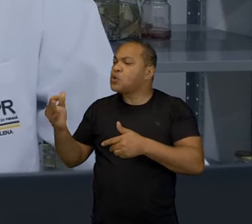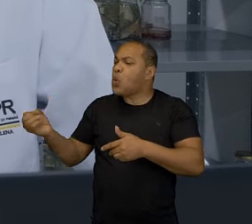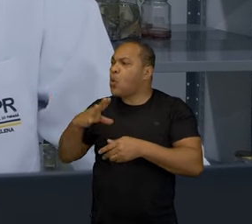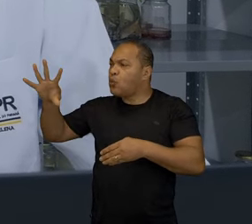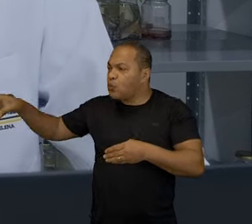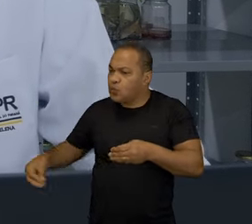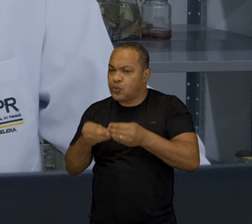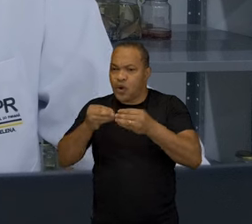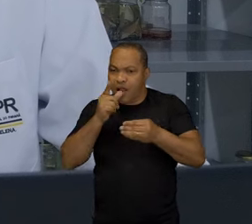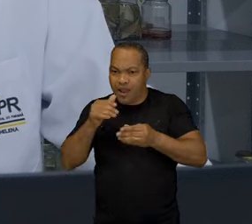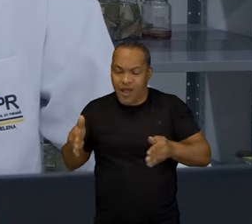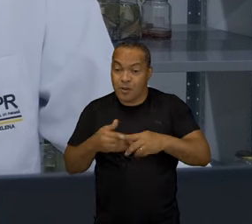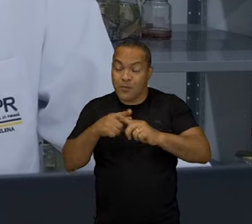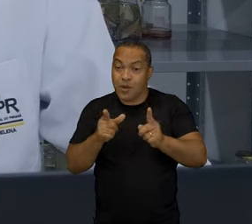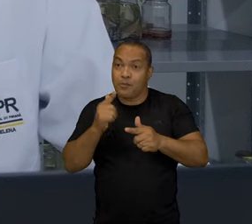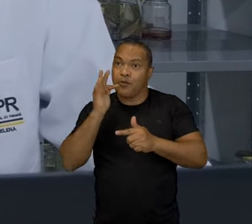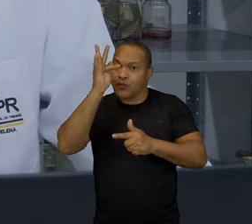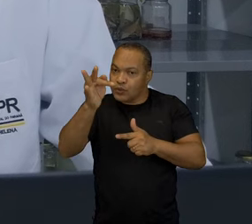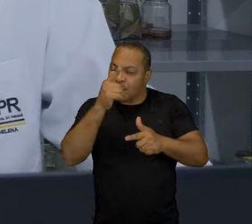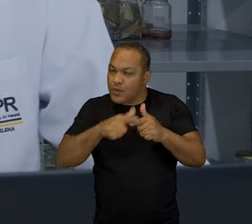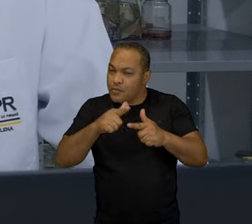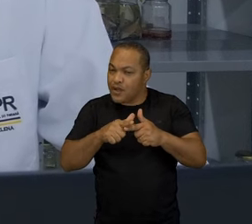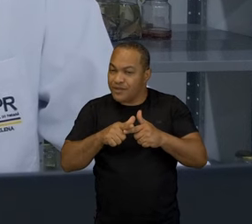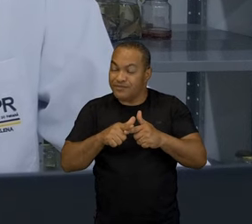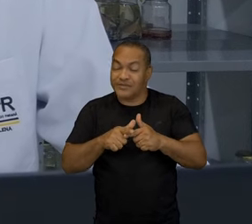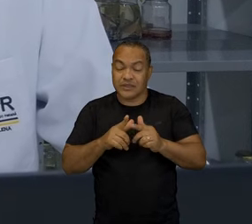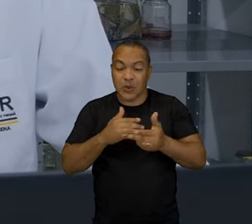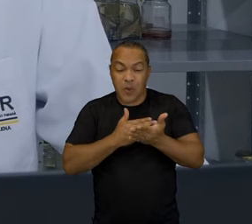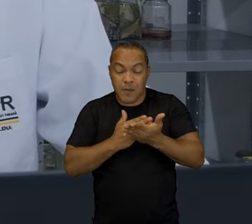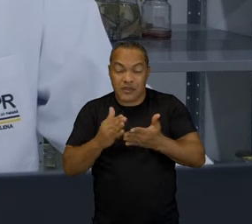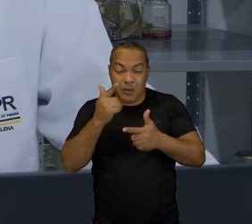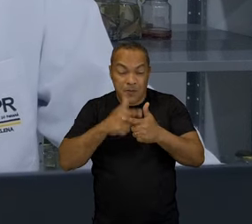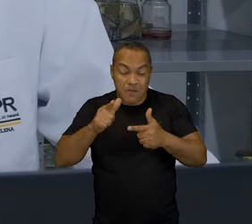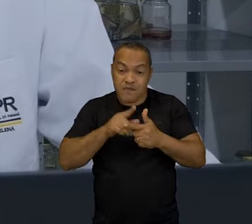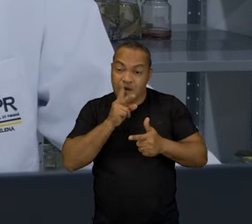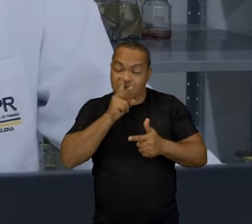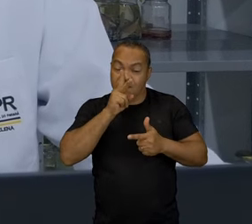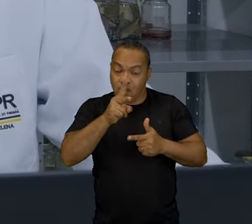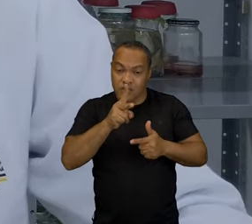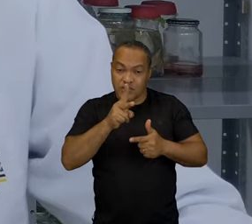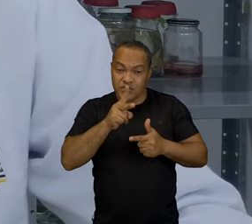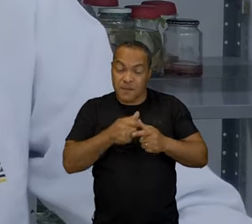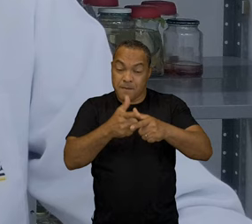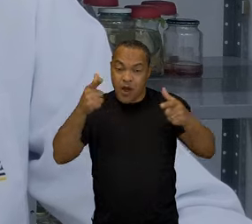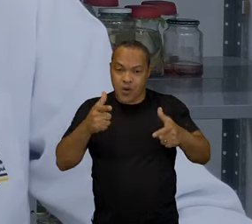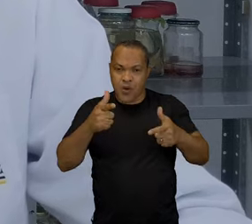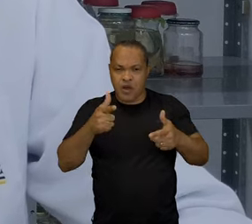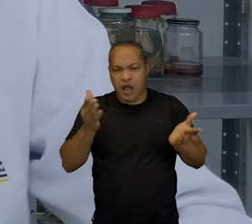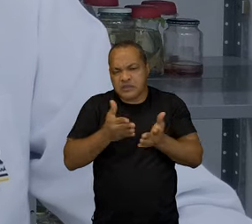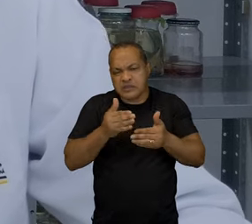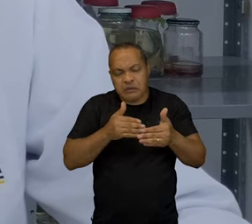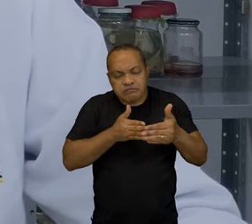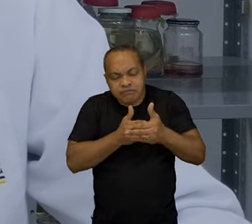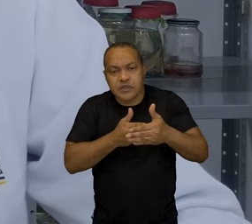espécies não nativas, porque o impacto que ocorre no ecossistema vai trazer um prejuízo muito maior, às vezes em curto prazo,